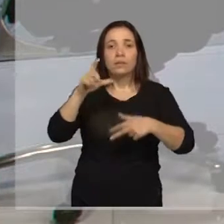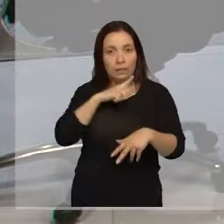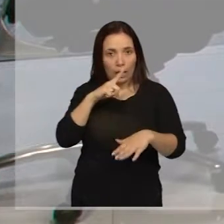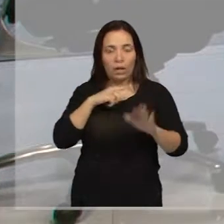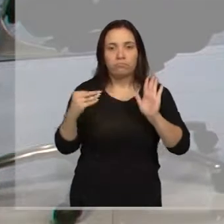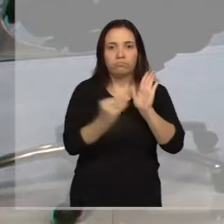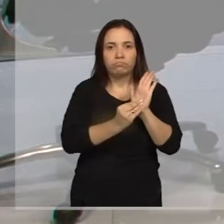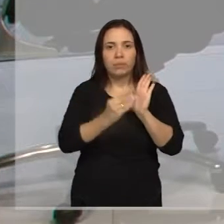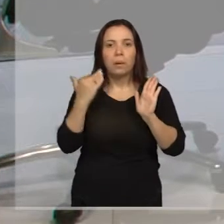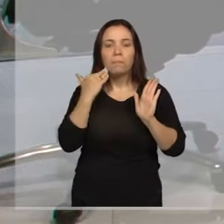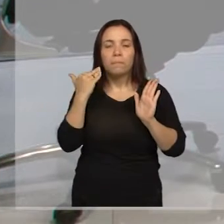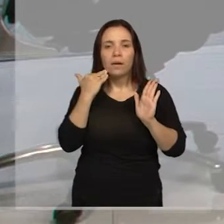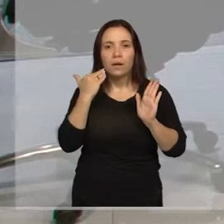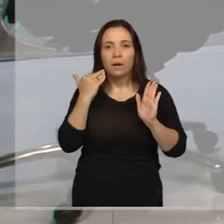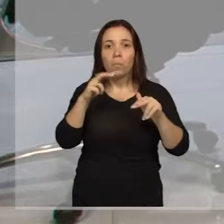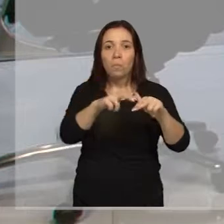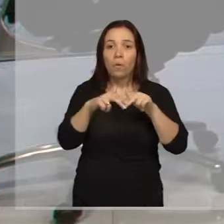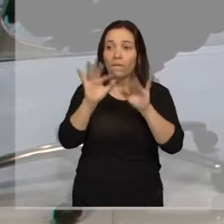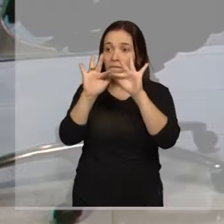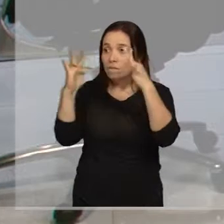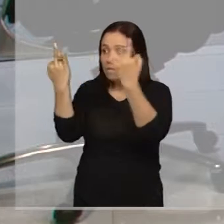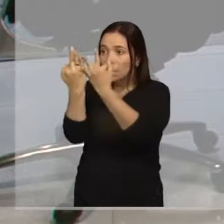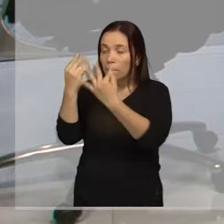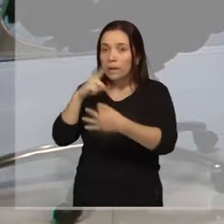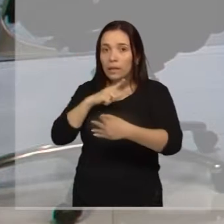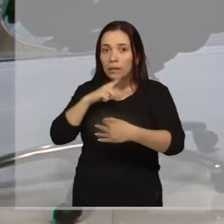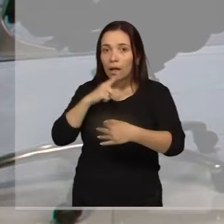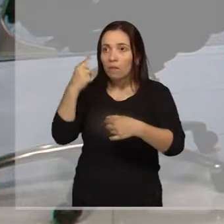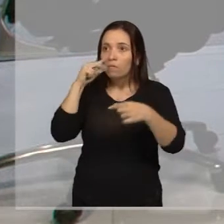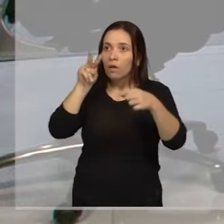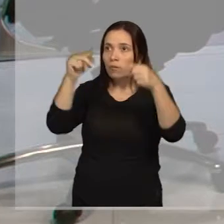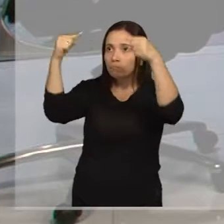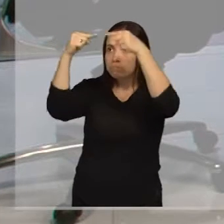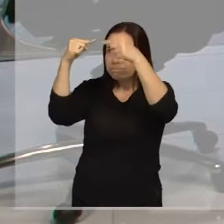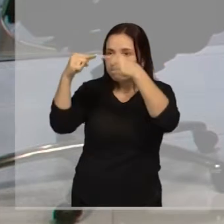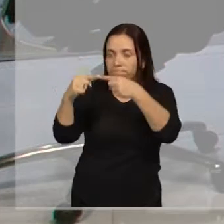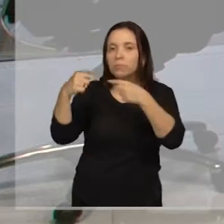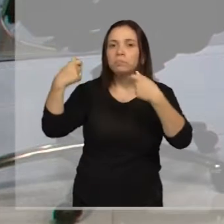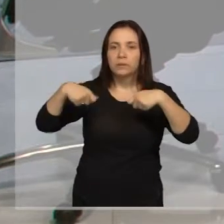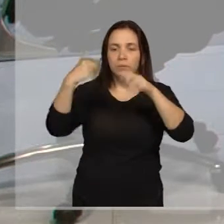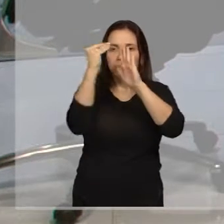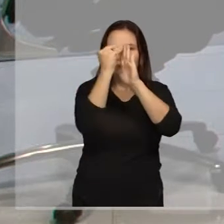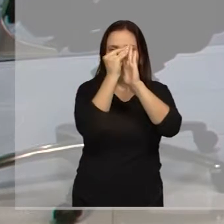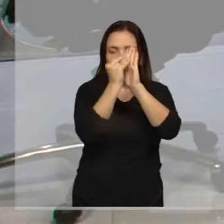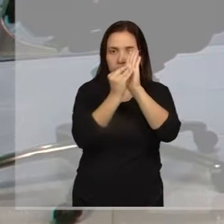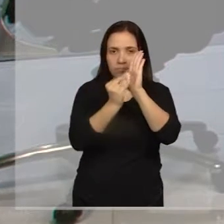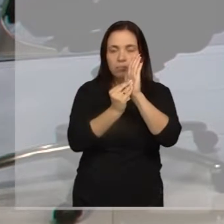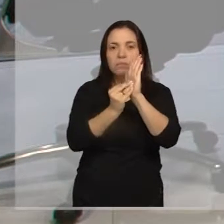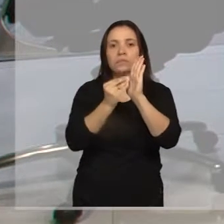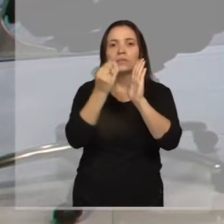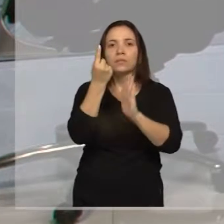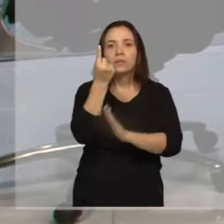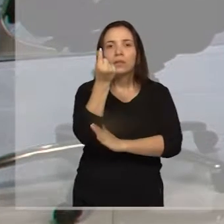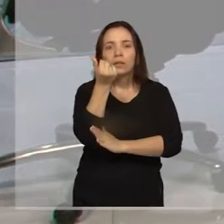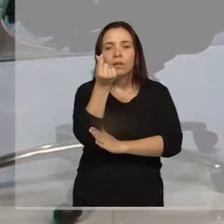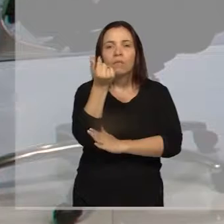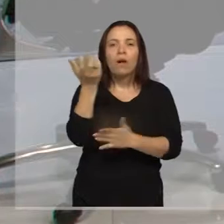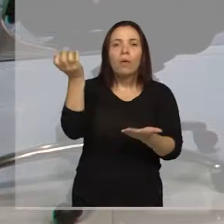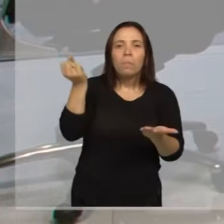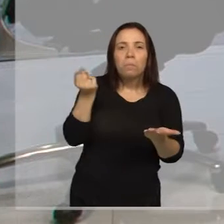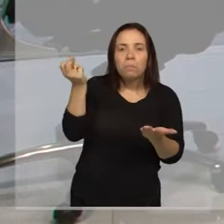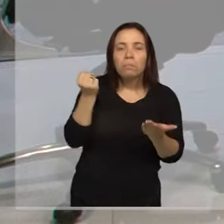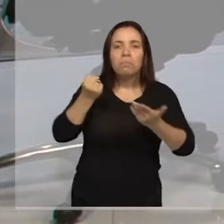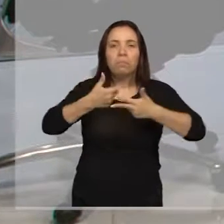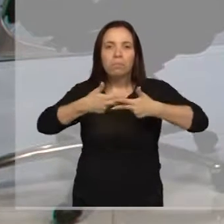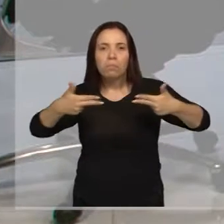monitoradas pelo grau de parentesco, para que o COAF pudesse acompanhar a vida financeira dessas pessoas e ver se